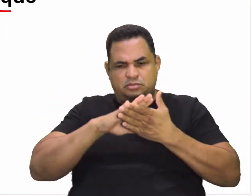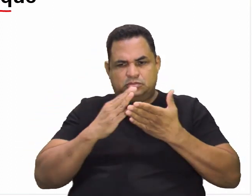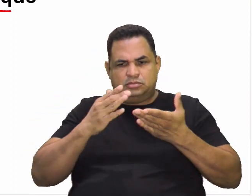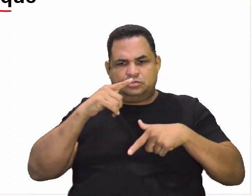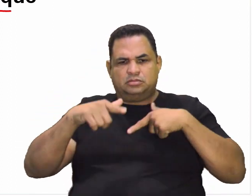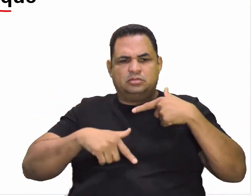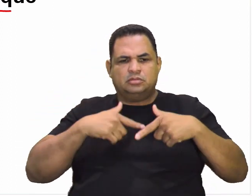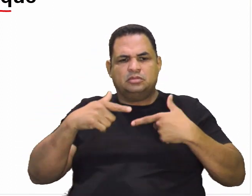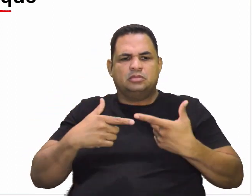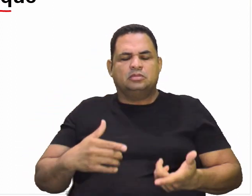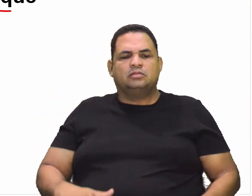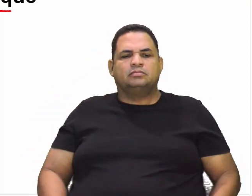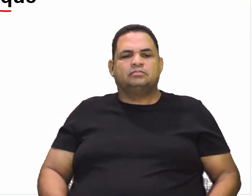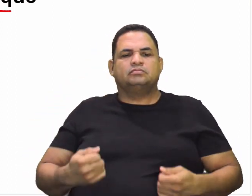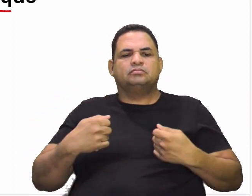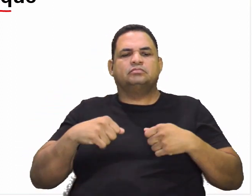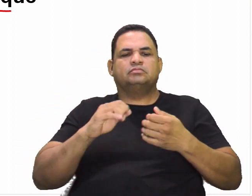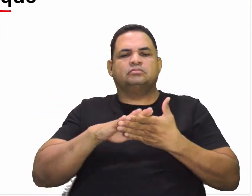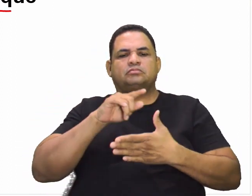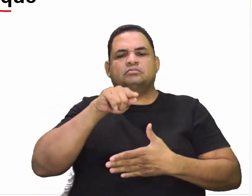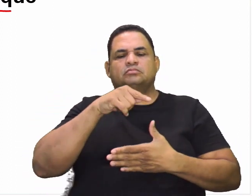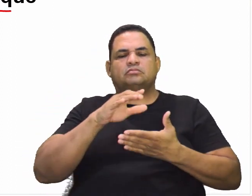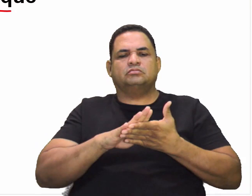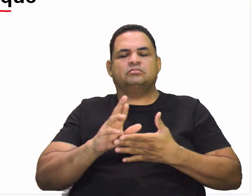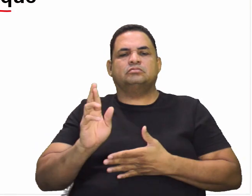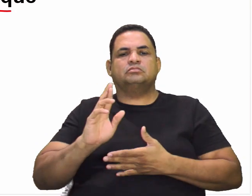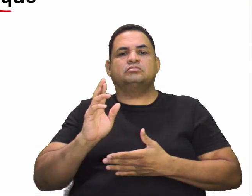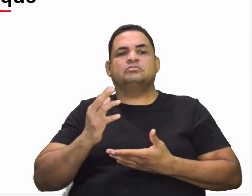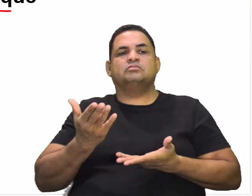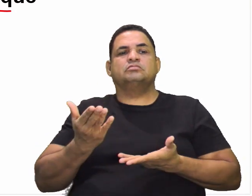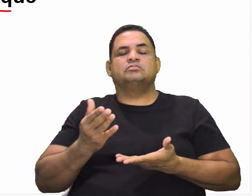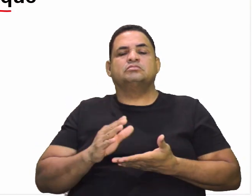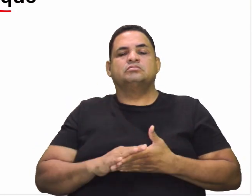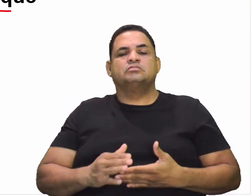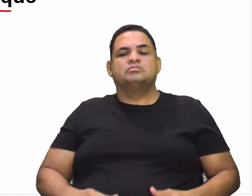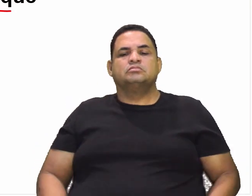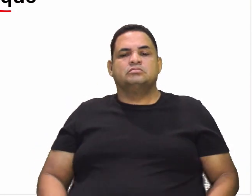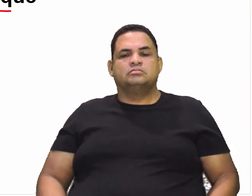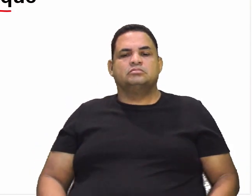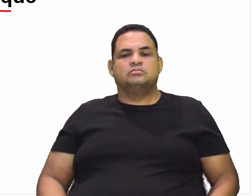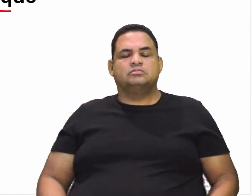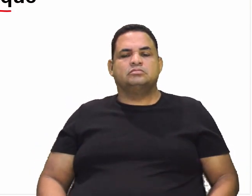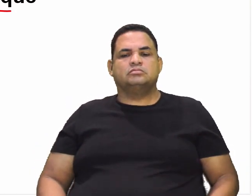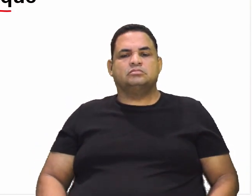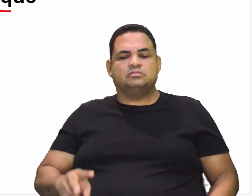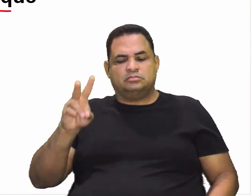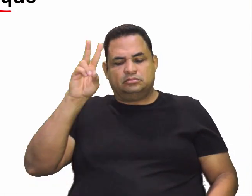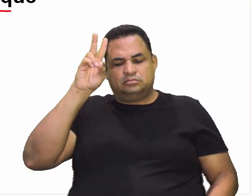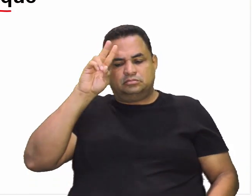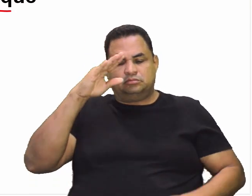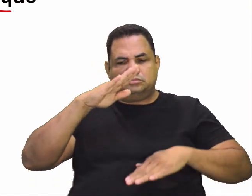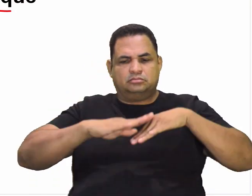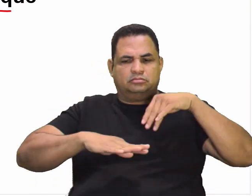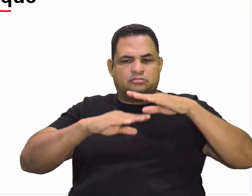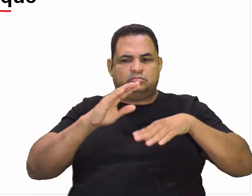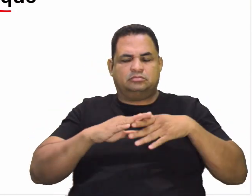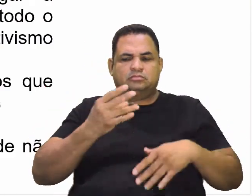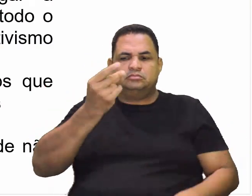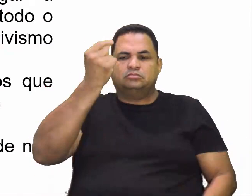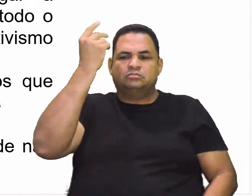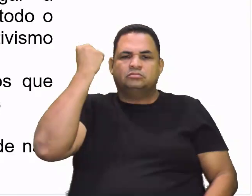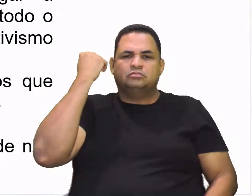assim produziam, podendo assinalar. Quem produziu documento histórico? Esses historiadores do passado, não do